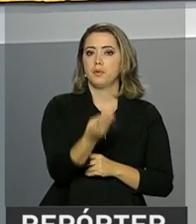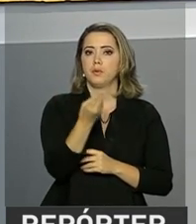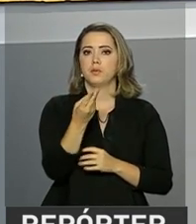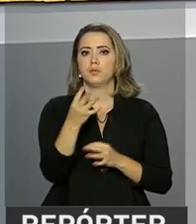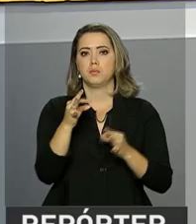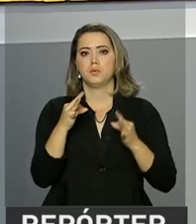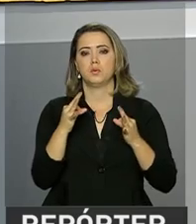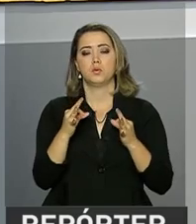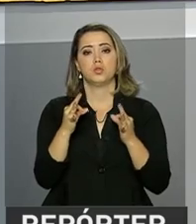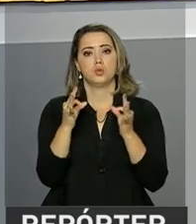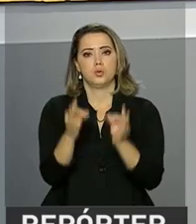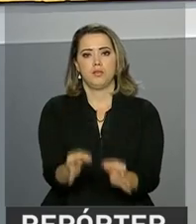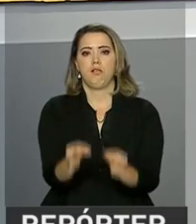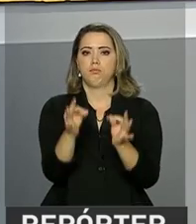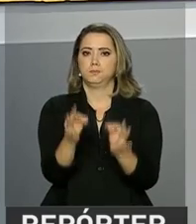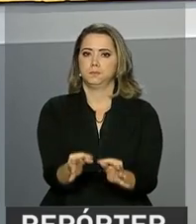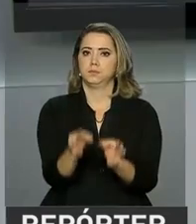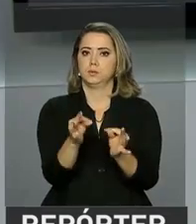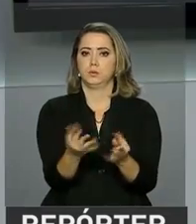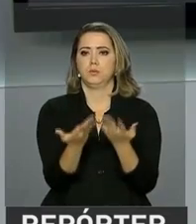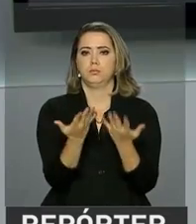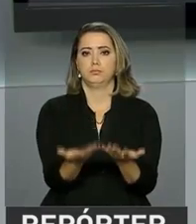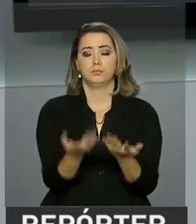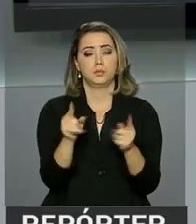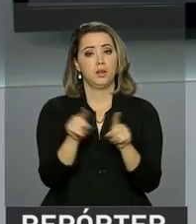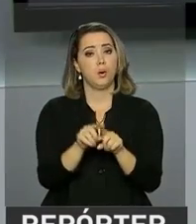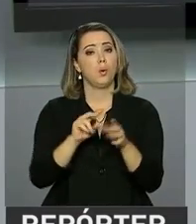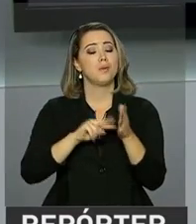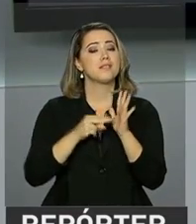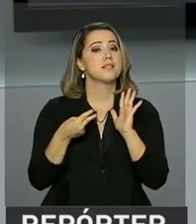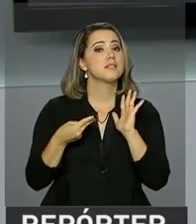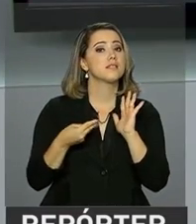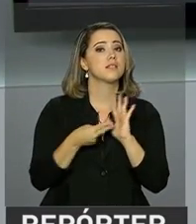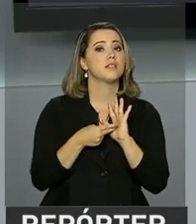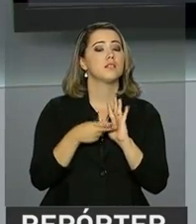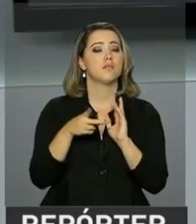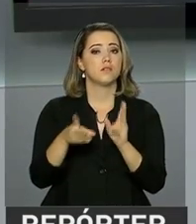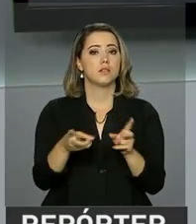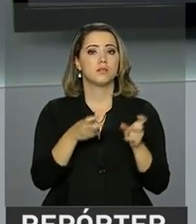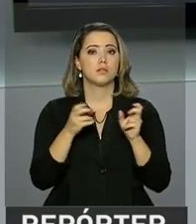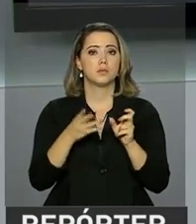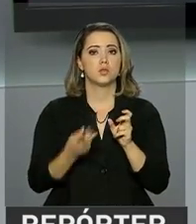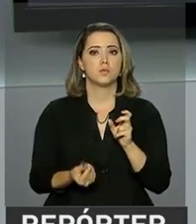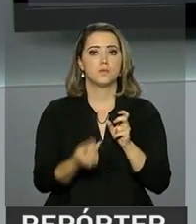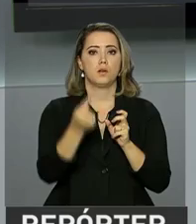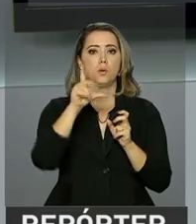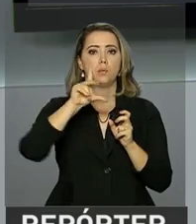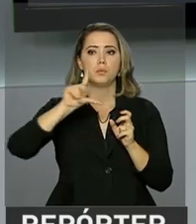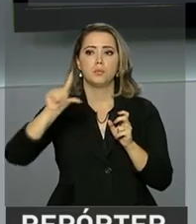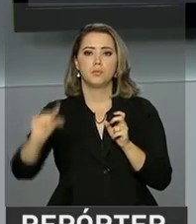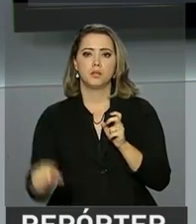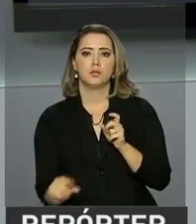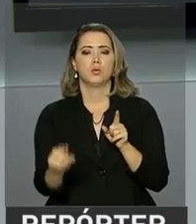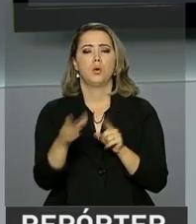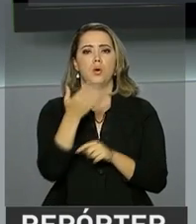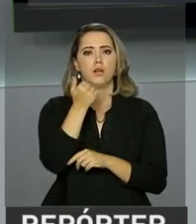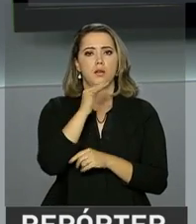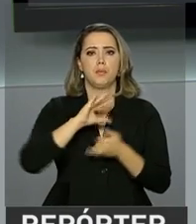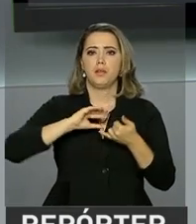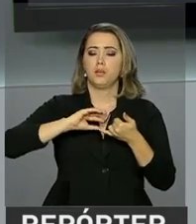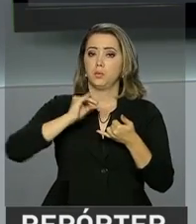234 milhões de toneladas com isso a expectativa é de preços mais baixos para alimentos como